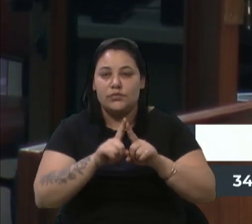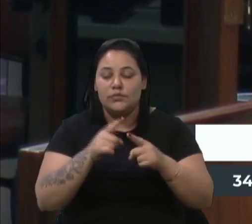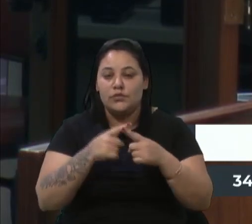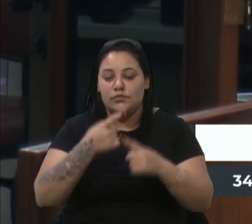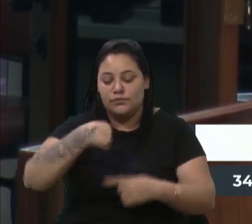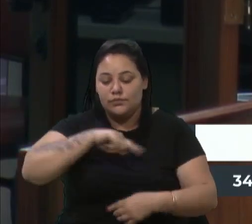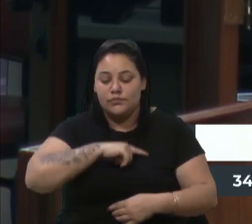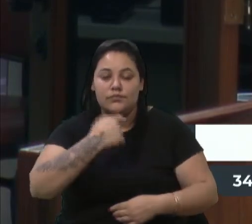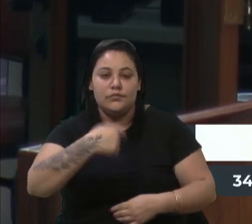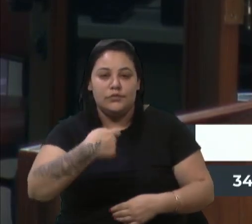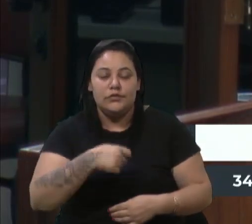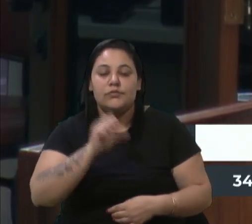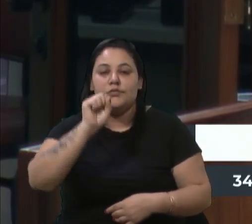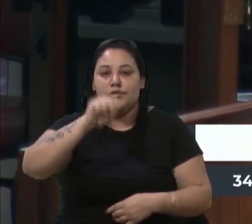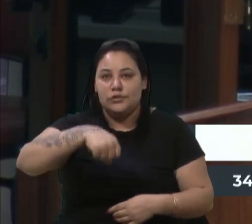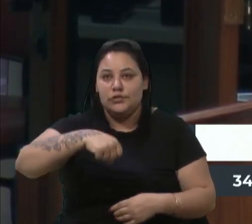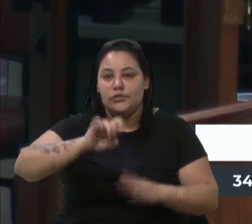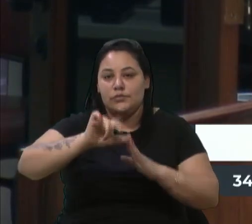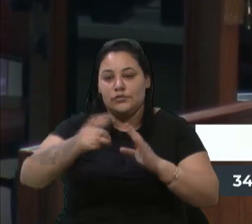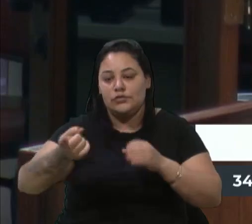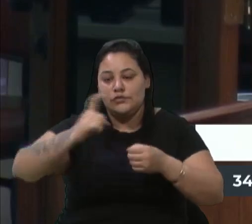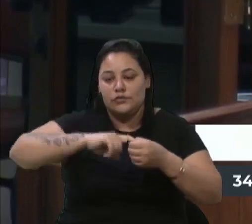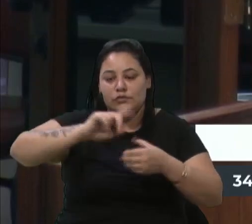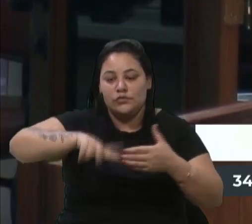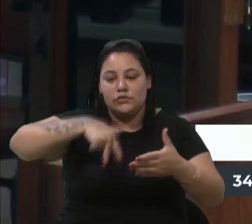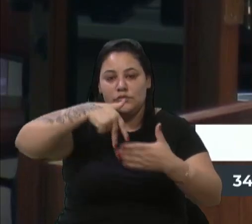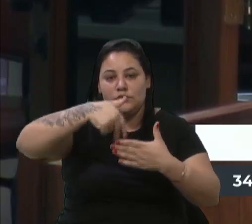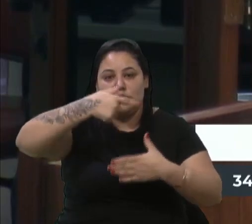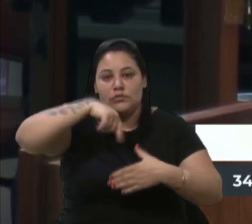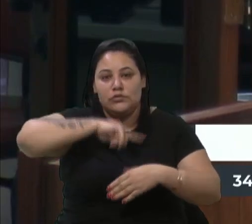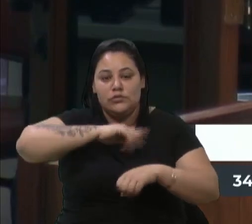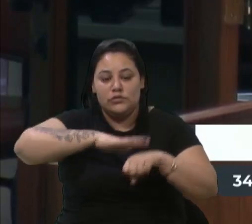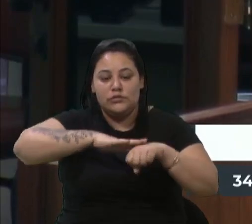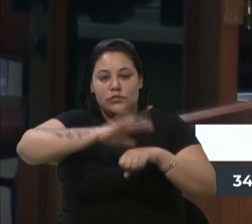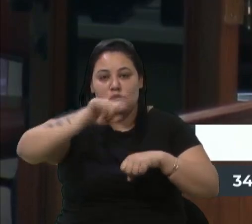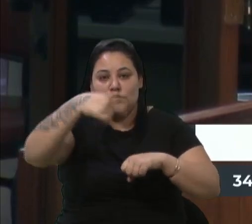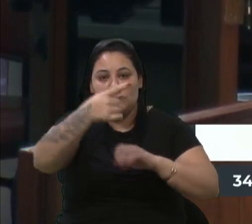precisa muito, e posterior eu volto para nós conversar sobre o próximo projeto. Obrigado, senhor presidente.